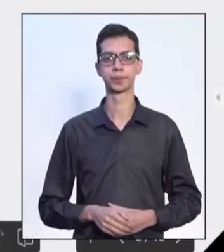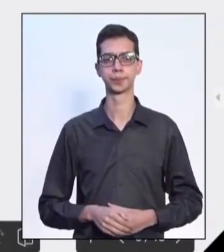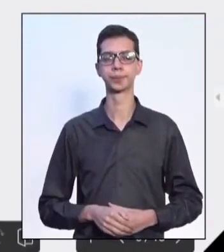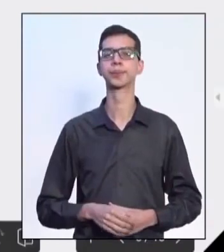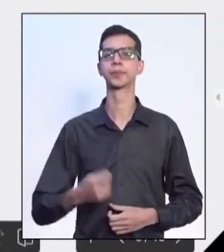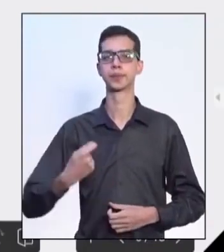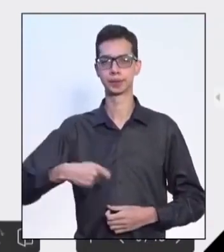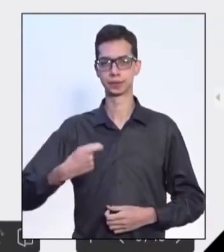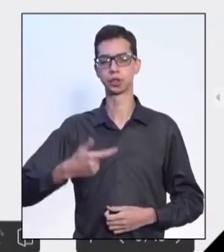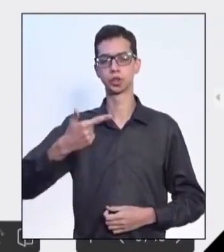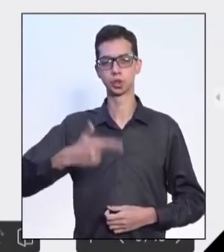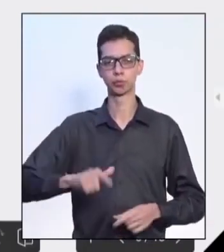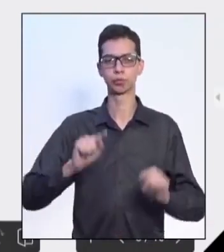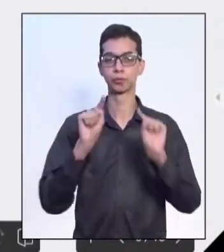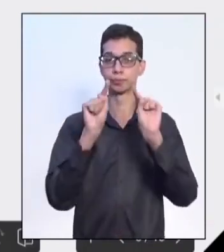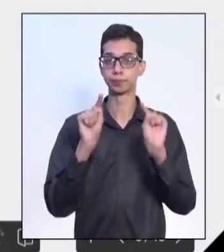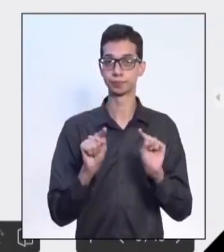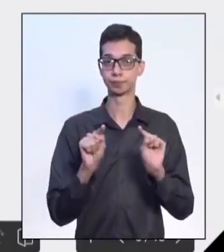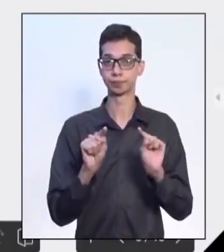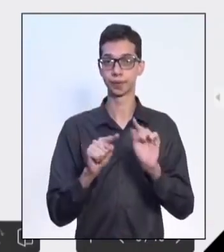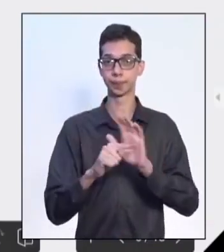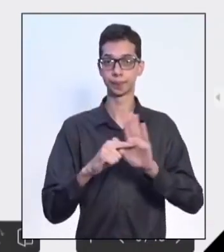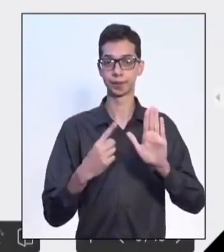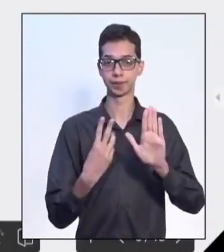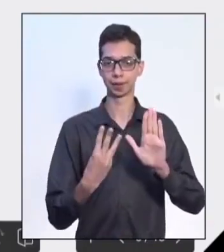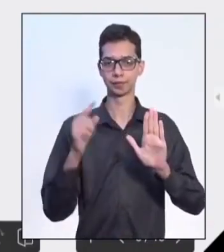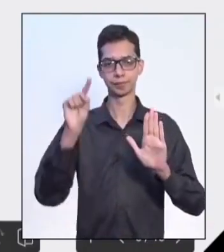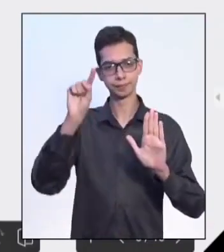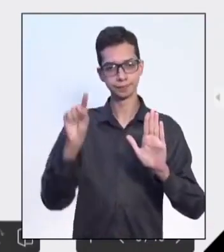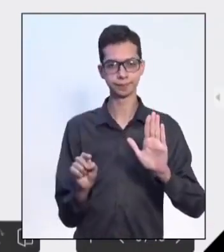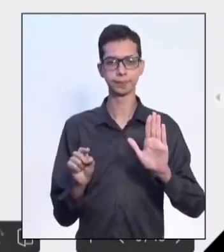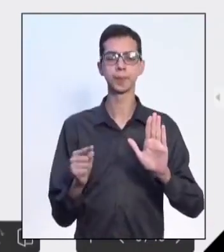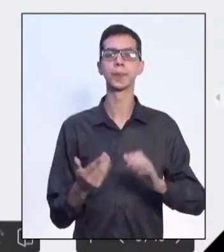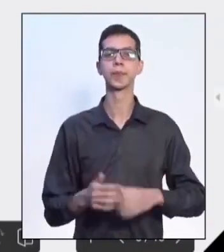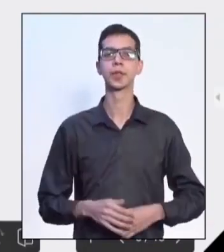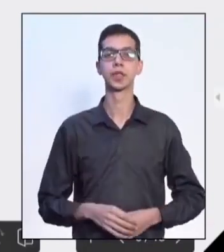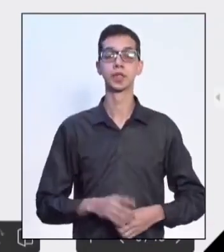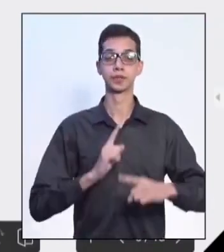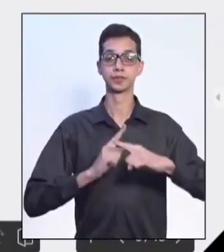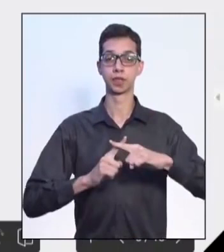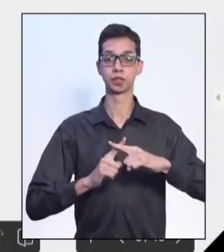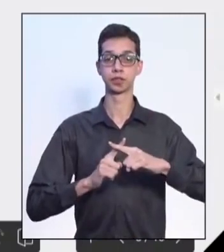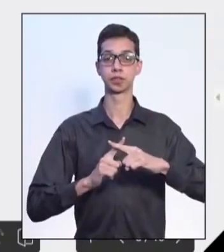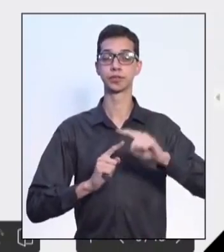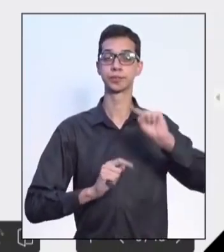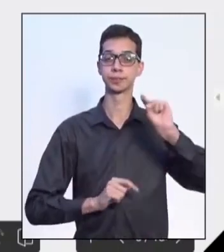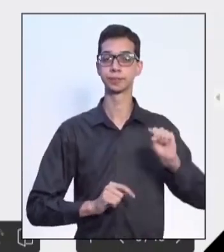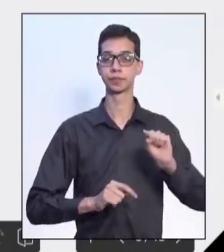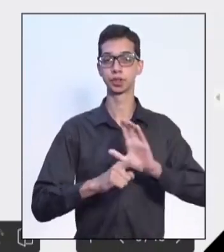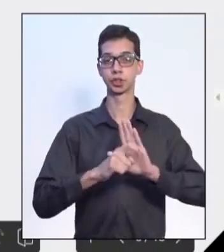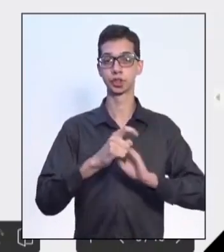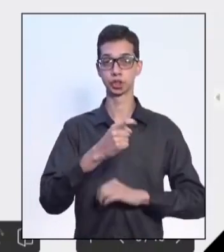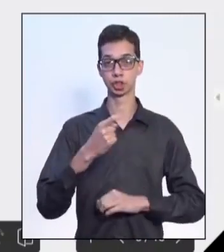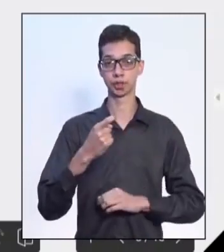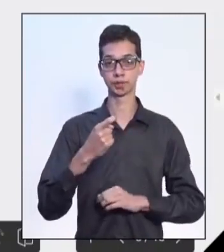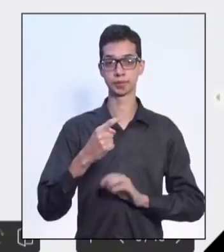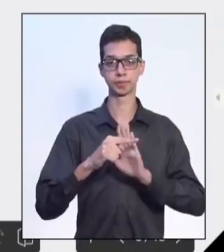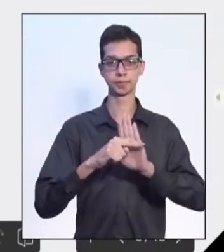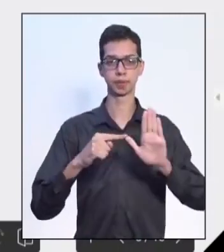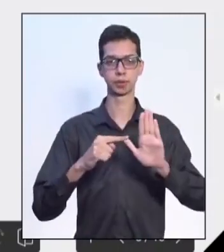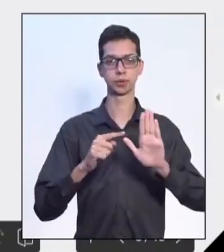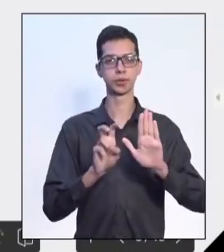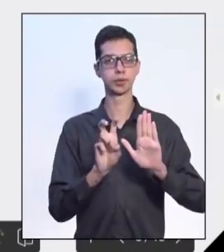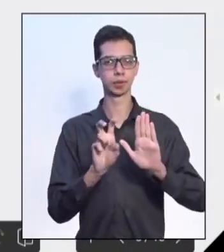dos parênteses, e vezes x menos R3, que é 5, igual a